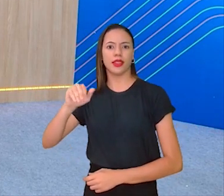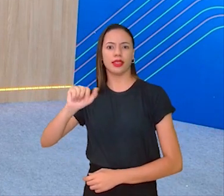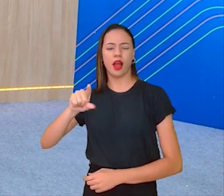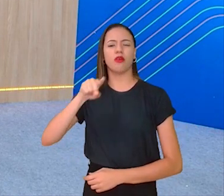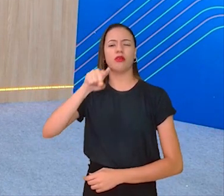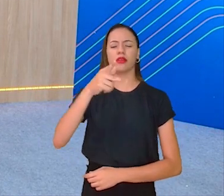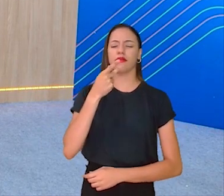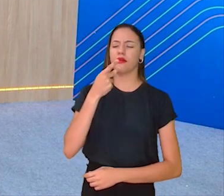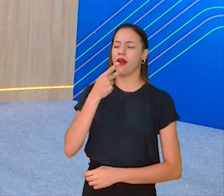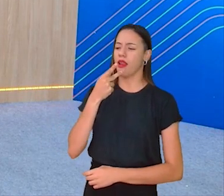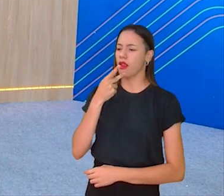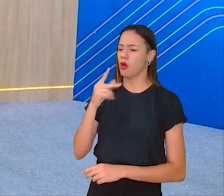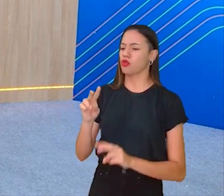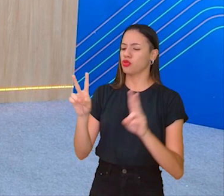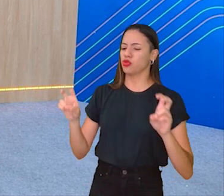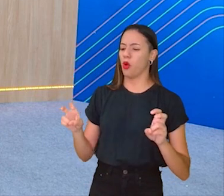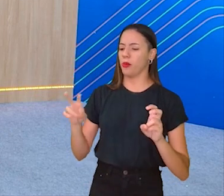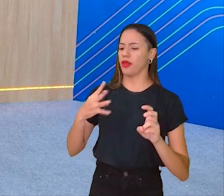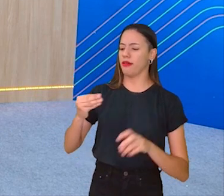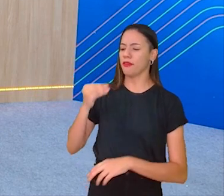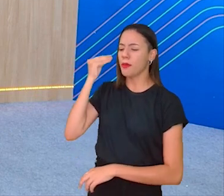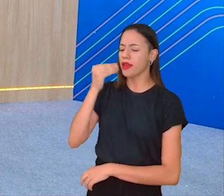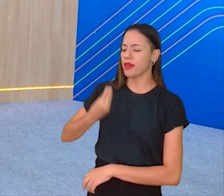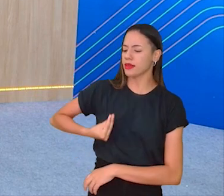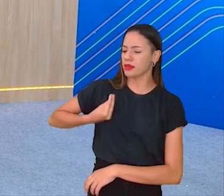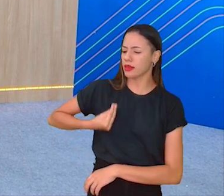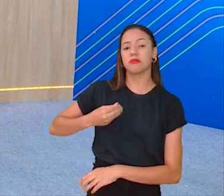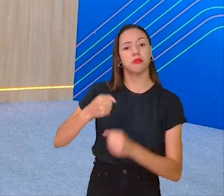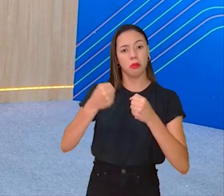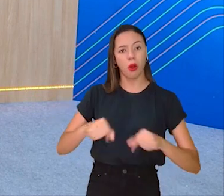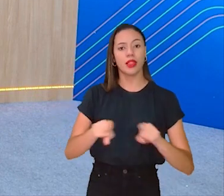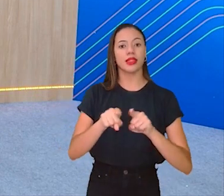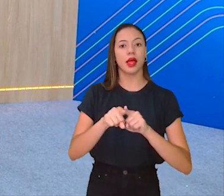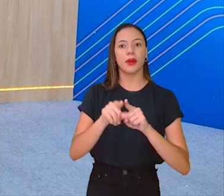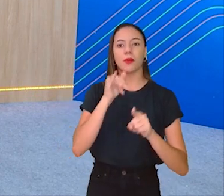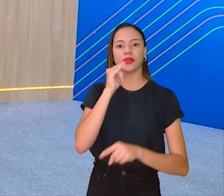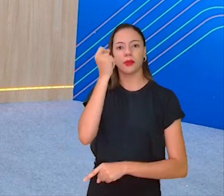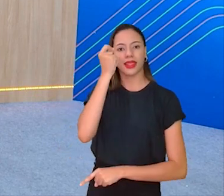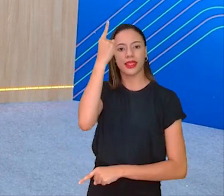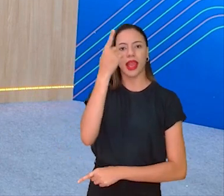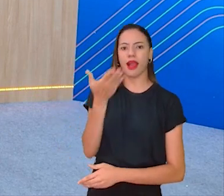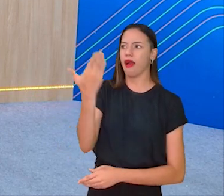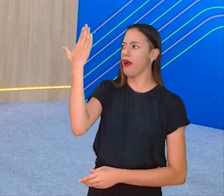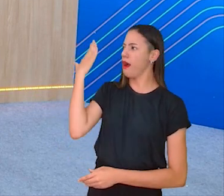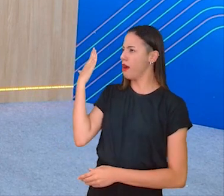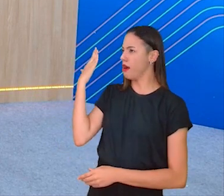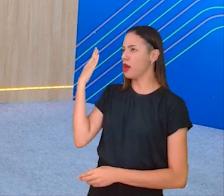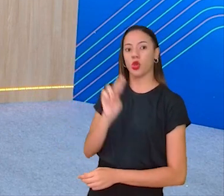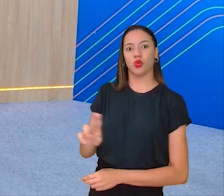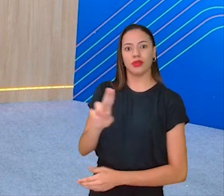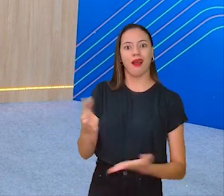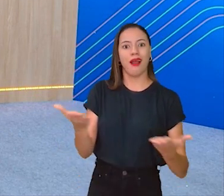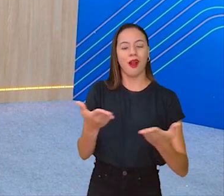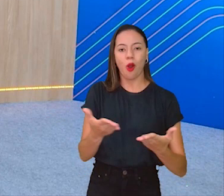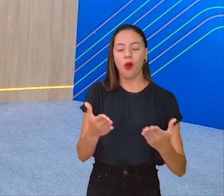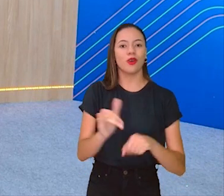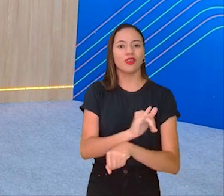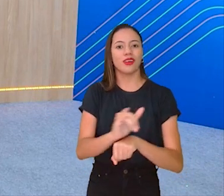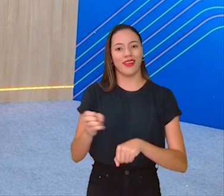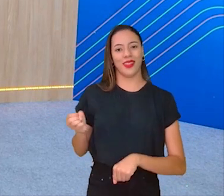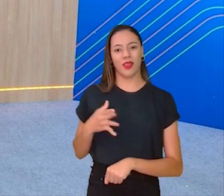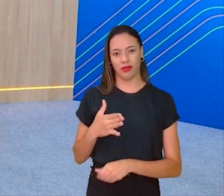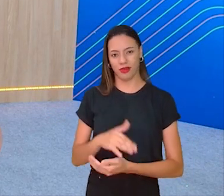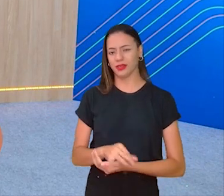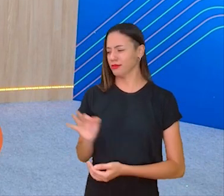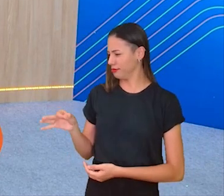Enfim, a gente pode trazer uma ideia passada e aplicar ela de uma forma nova, não é isso, professora? E, gente,